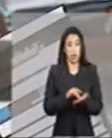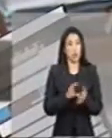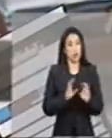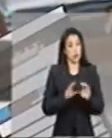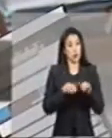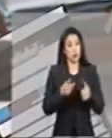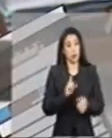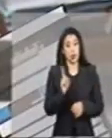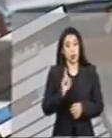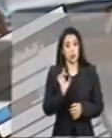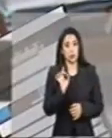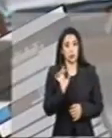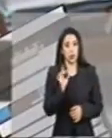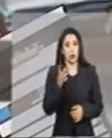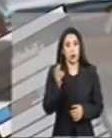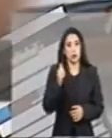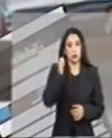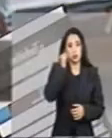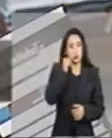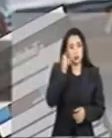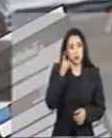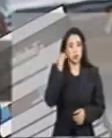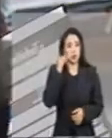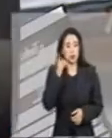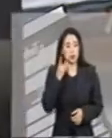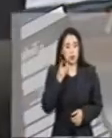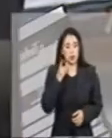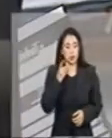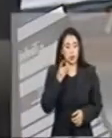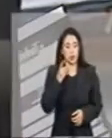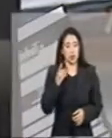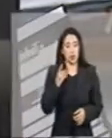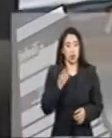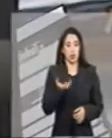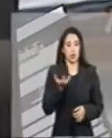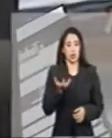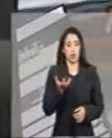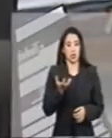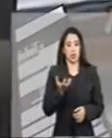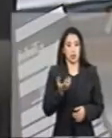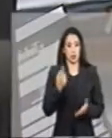um parlamentar buscando a competência do Supremo.